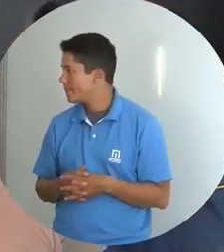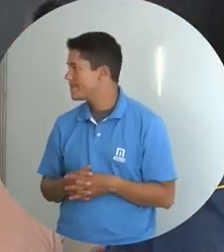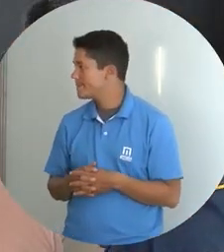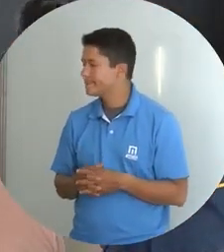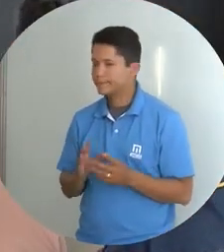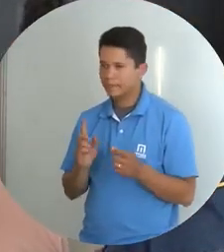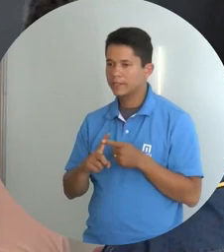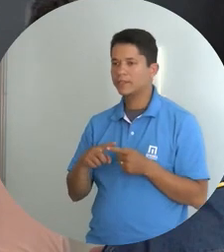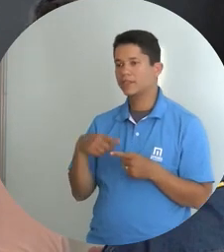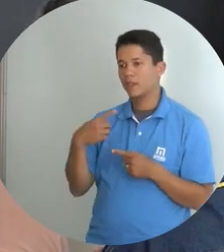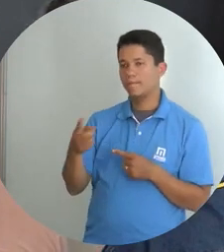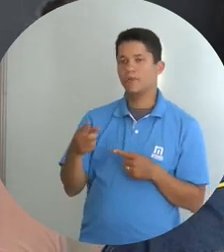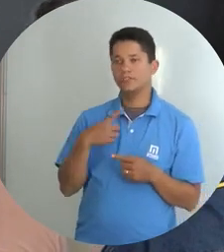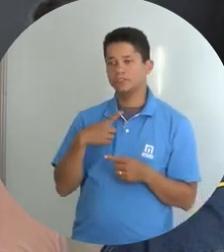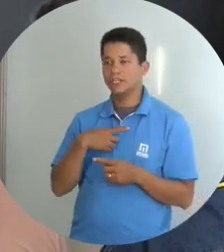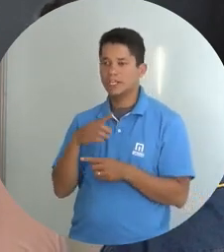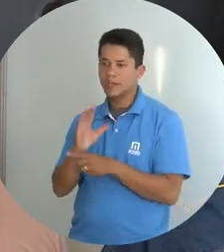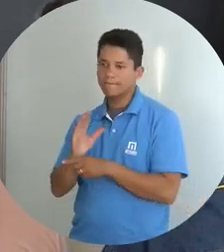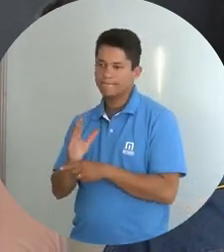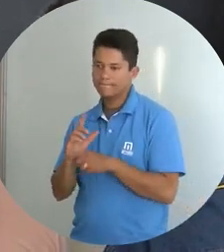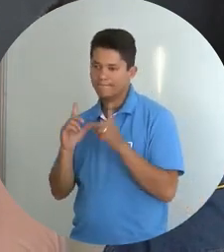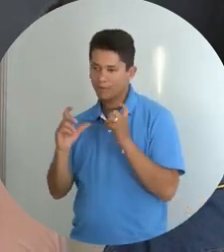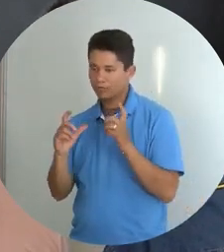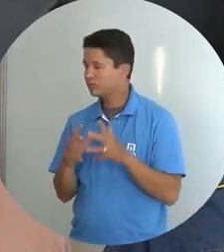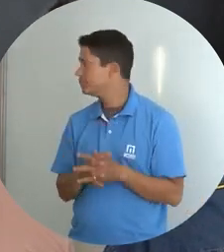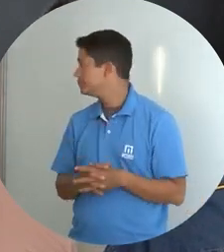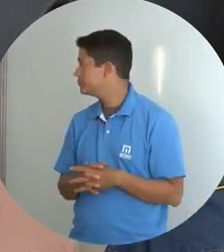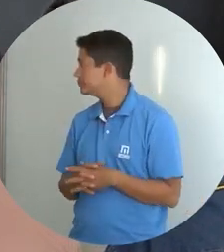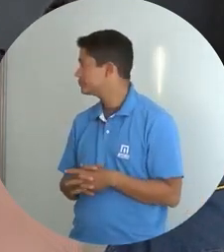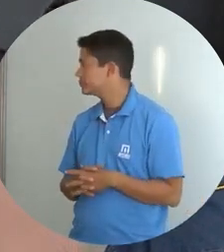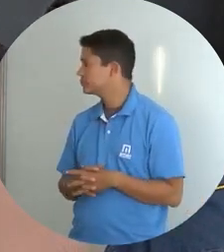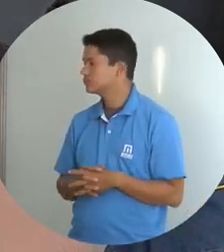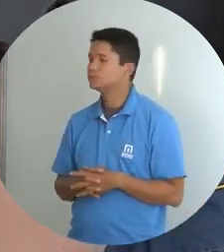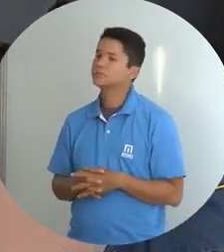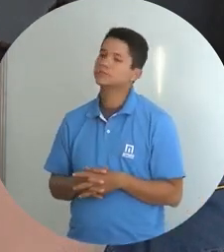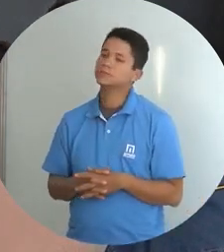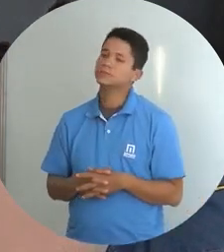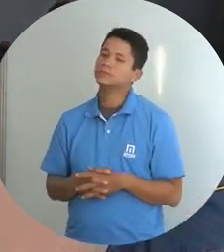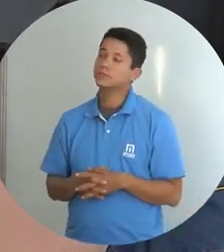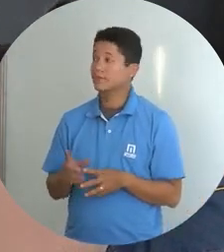Mais para frente tem uma fotografia, mas é o que o Gustavo pontuou.